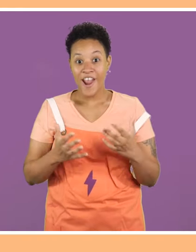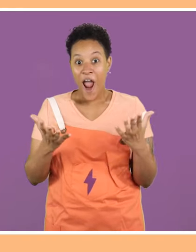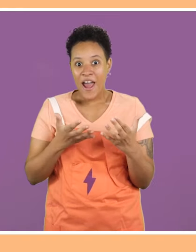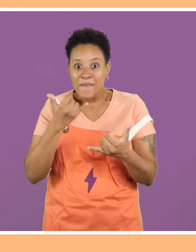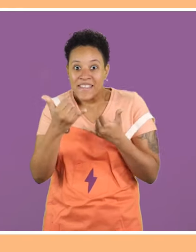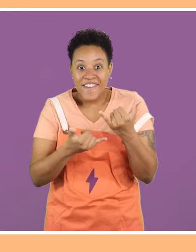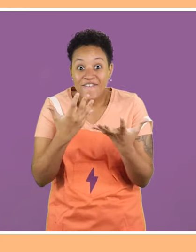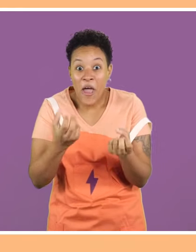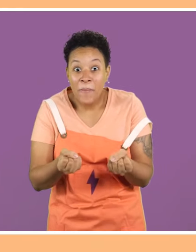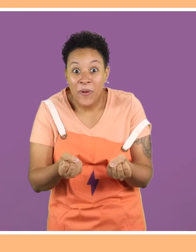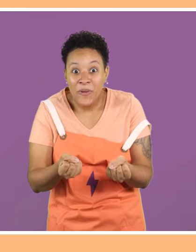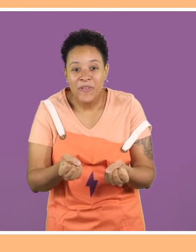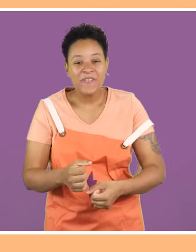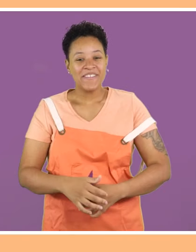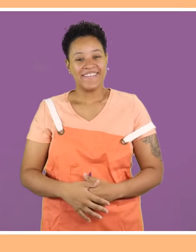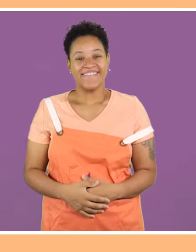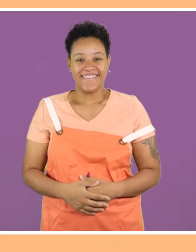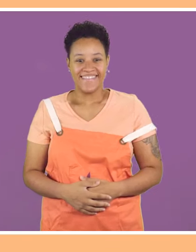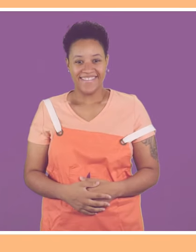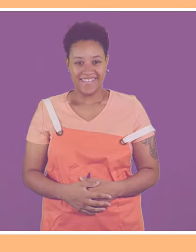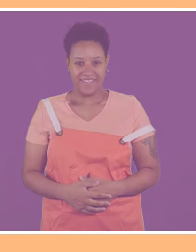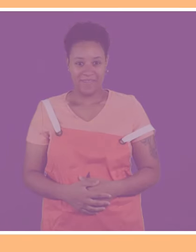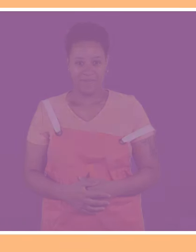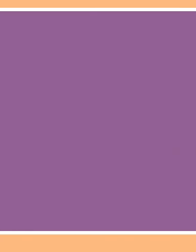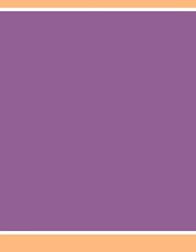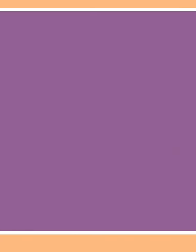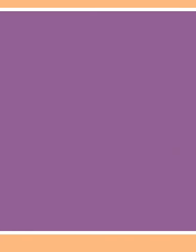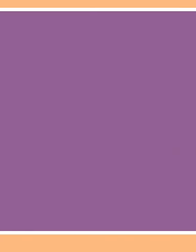E agora é só jogar.